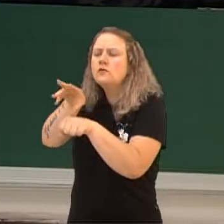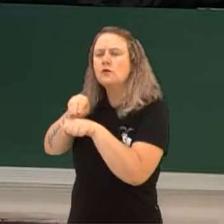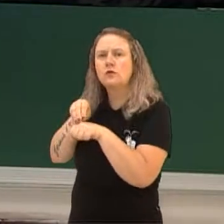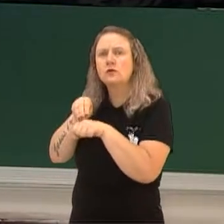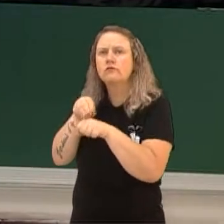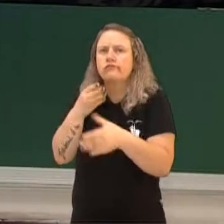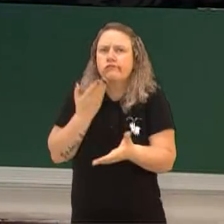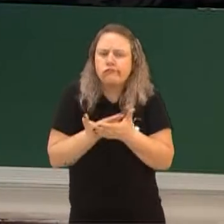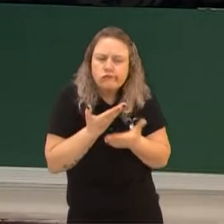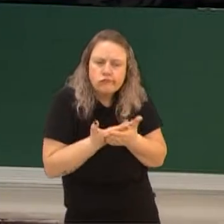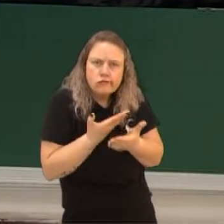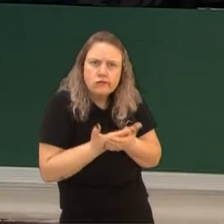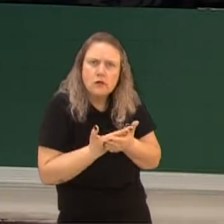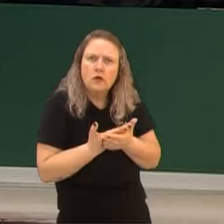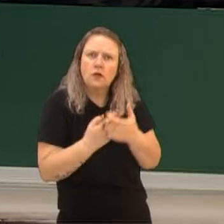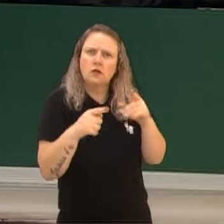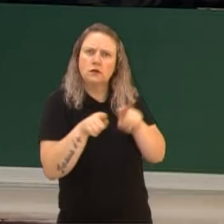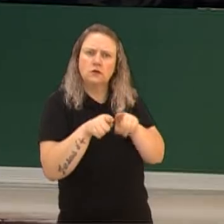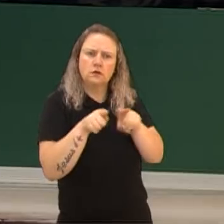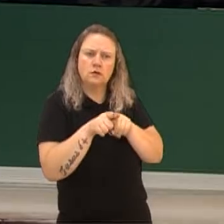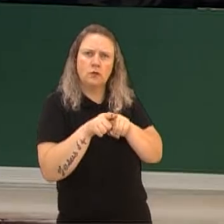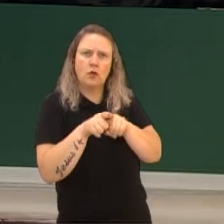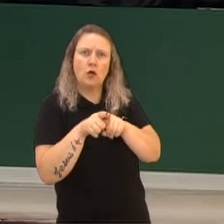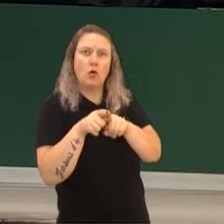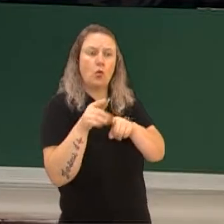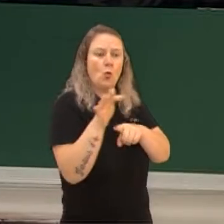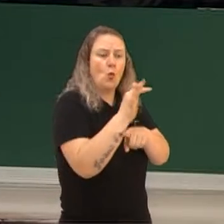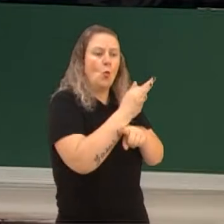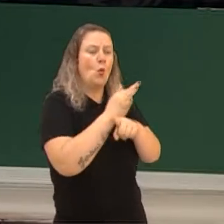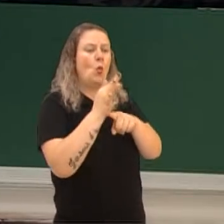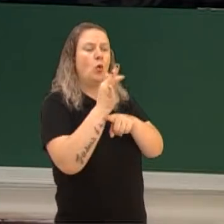de estudos em sistemas formais de